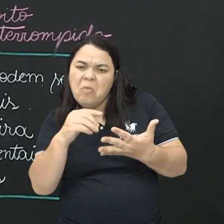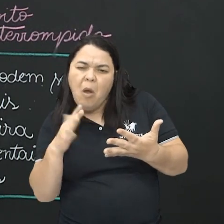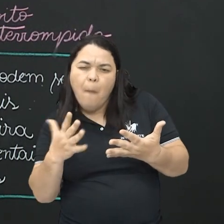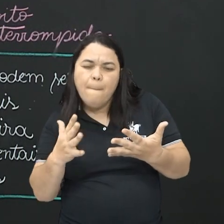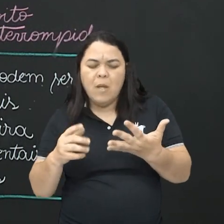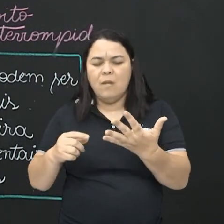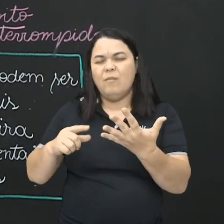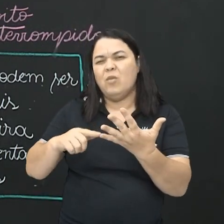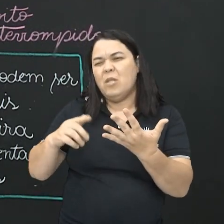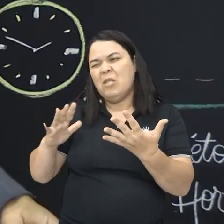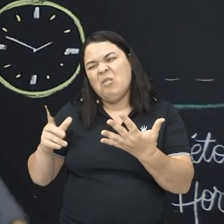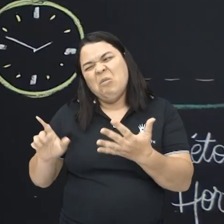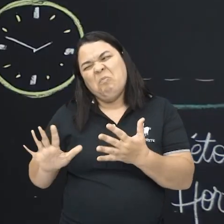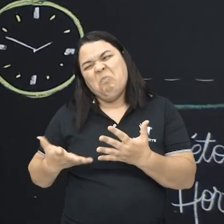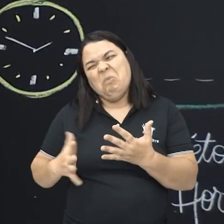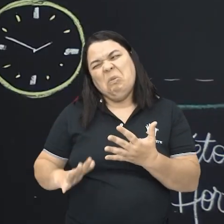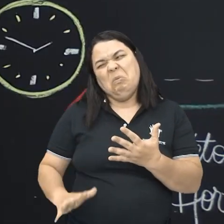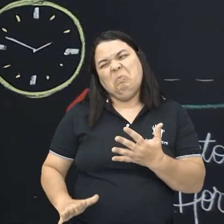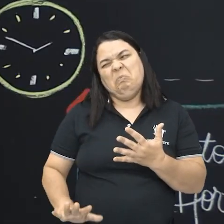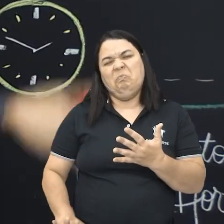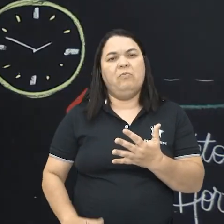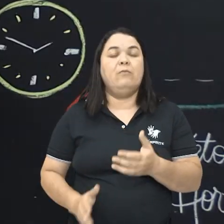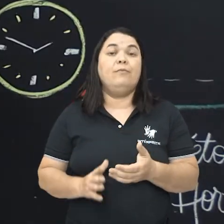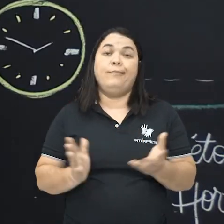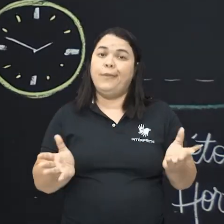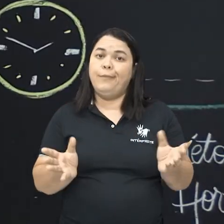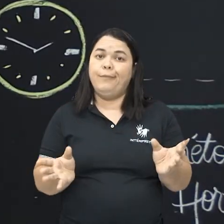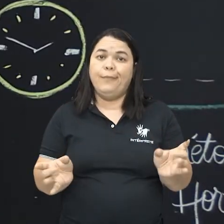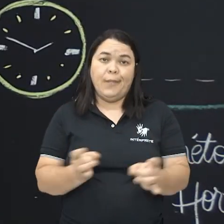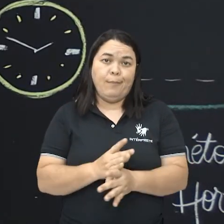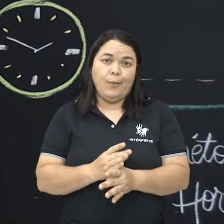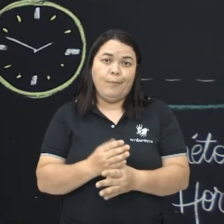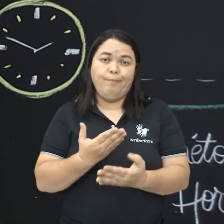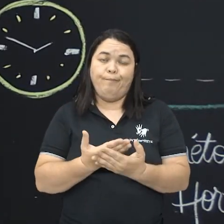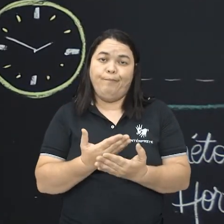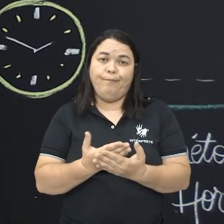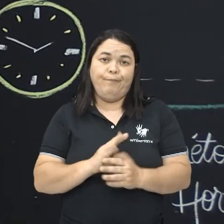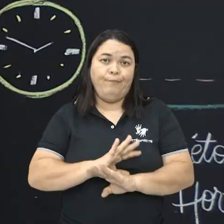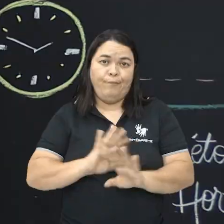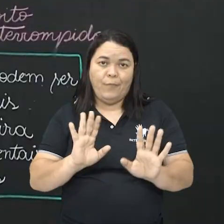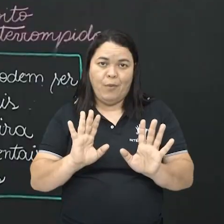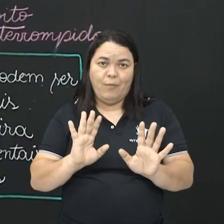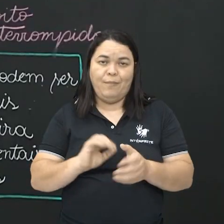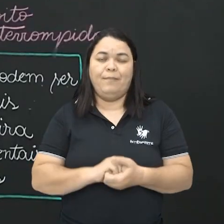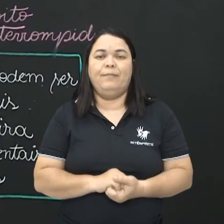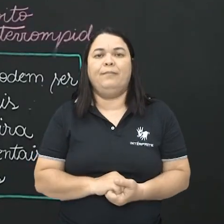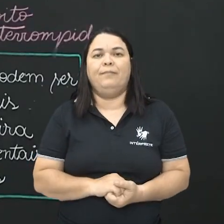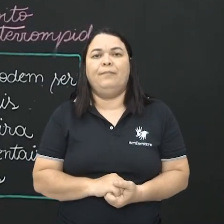nas 4 categorias e fechamos então a nossa aula de hoje. Até a próxima, tchauzinho!